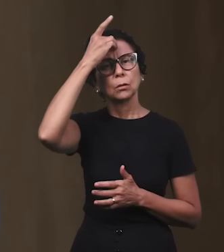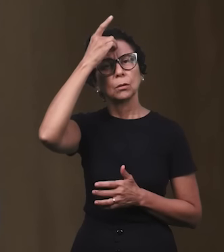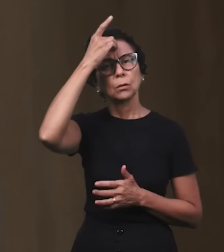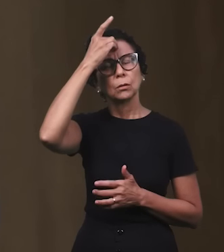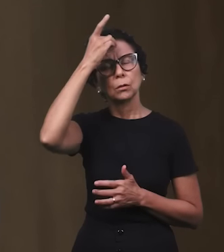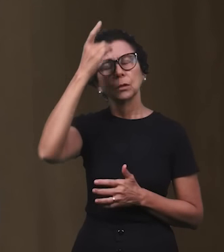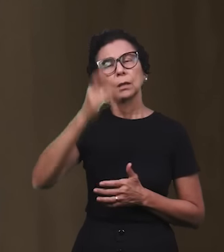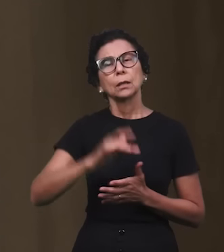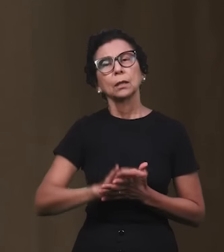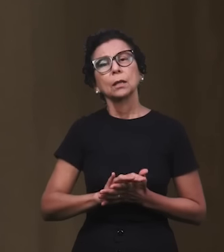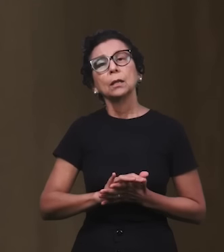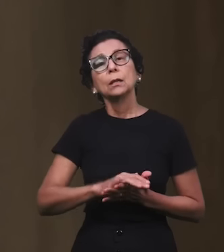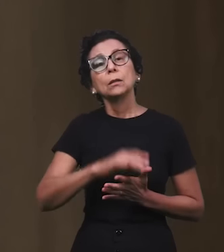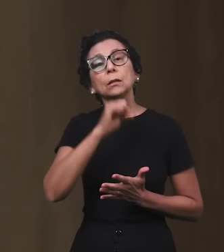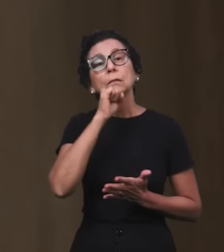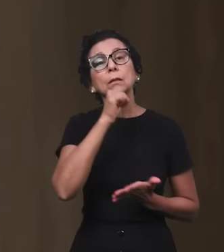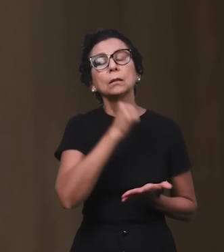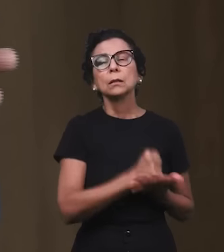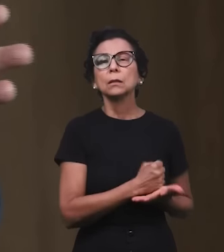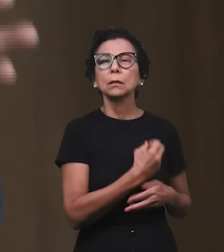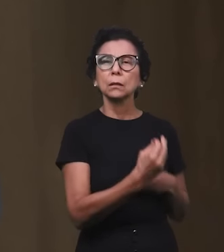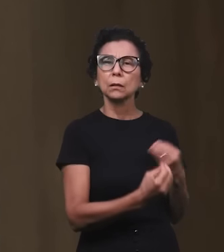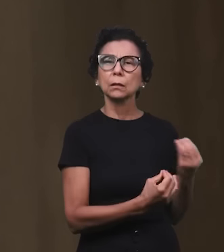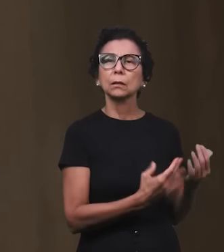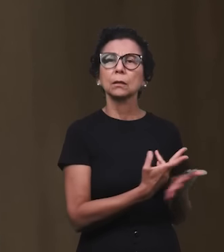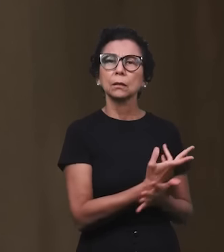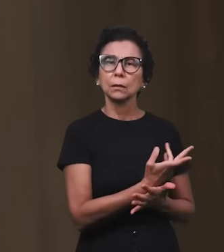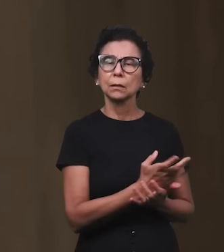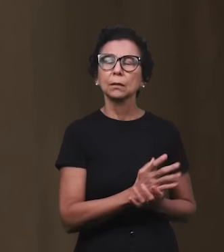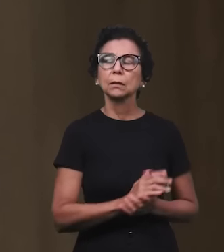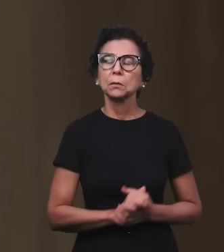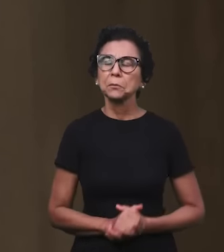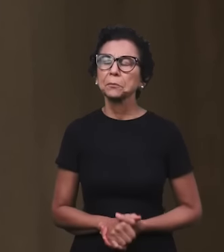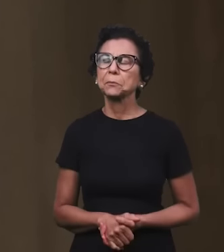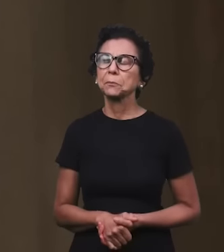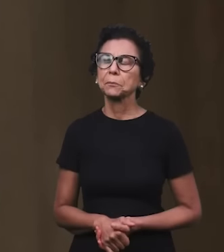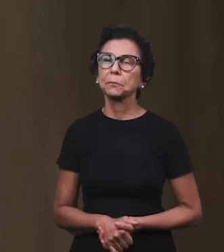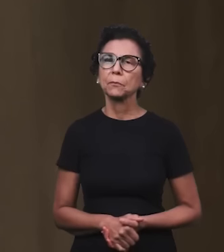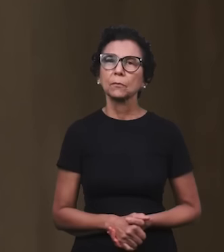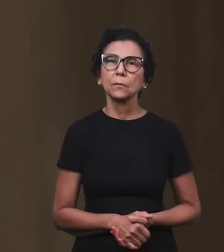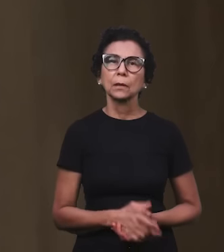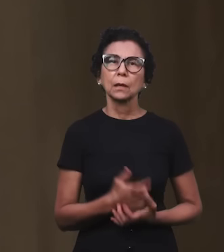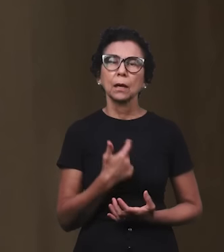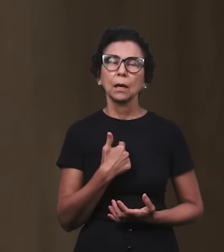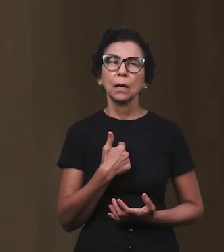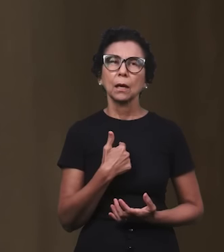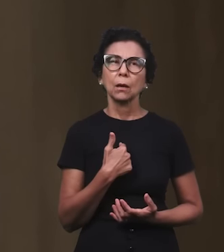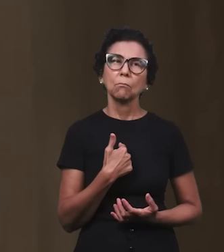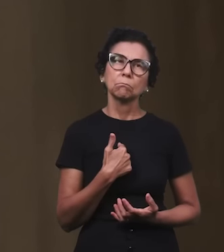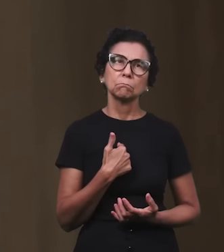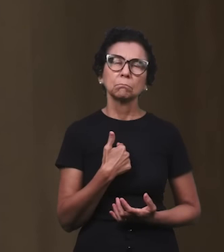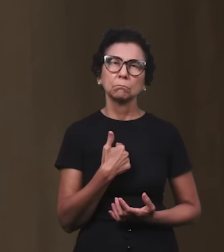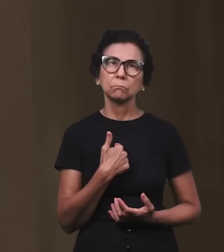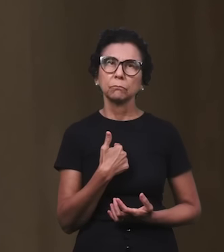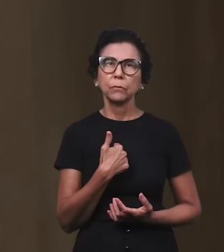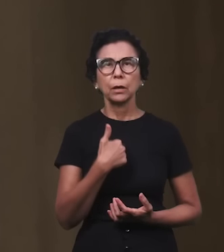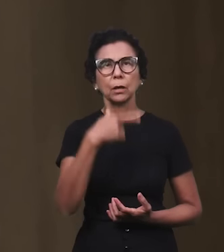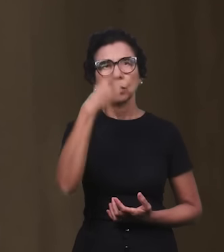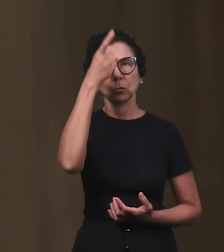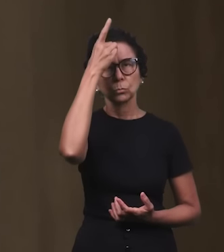aparecem no Velho Testamento. E eu começaria com um dos dons espirituais que aparece